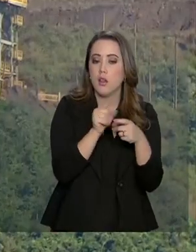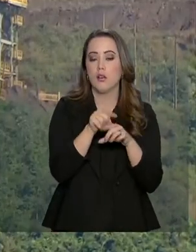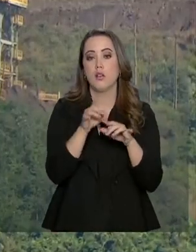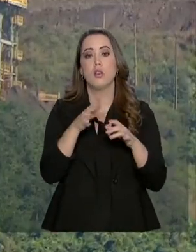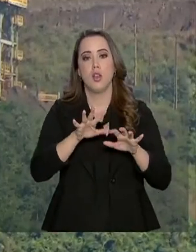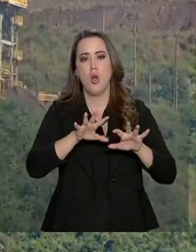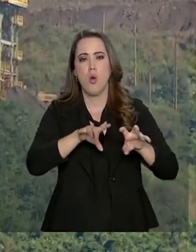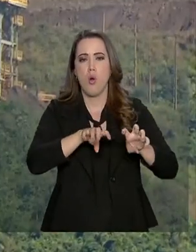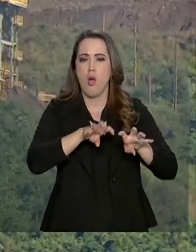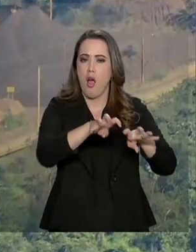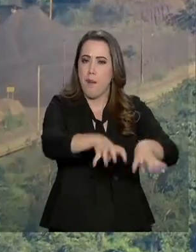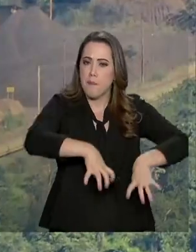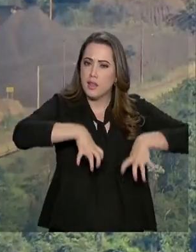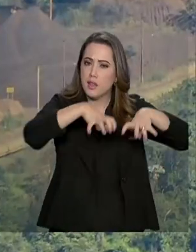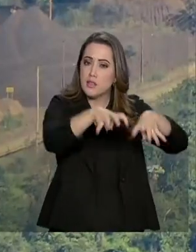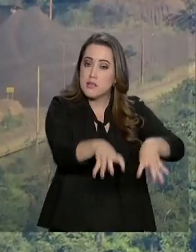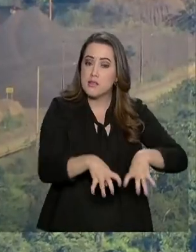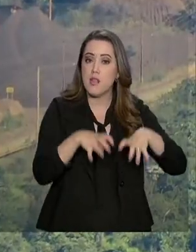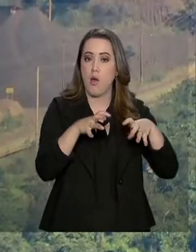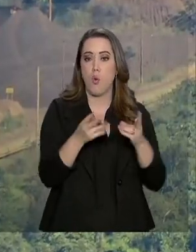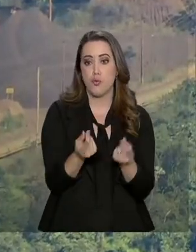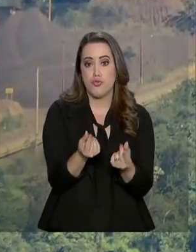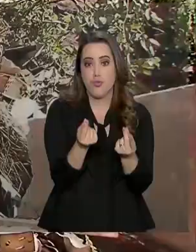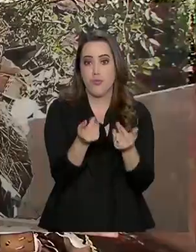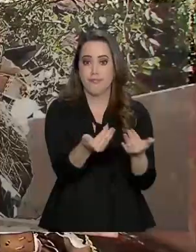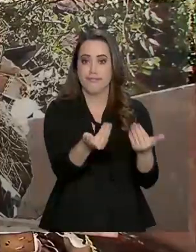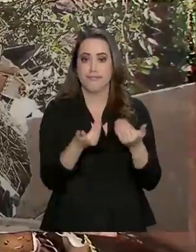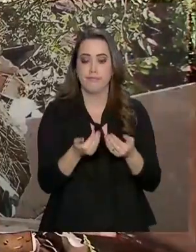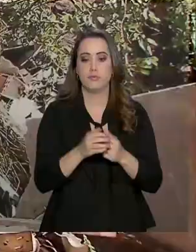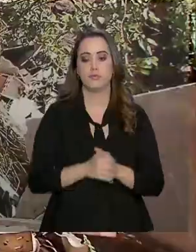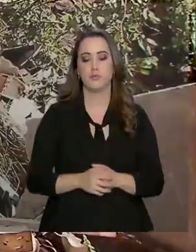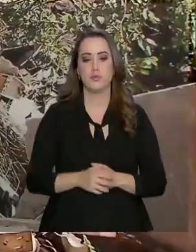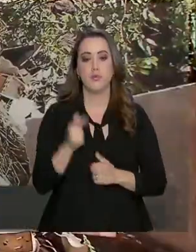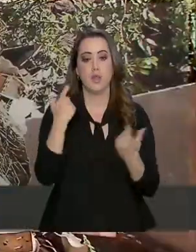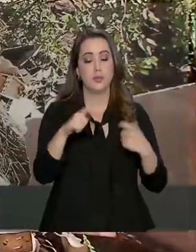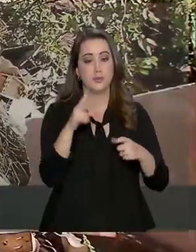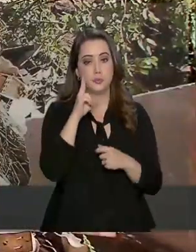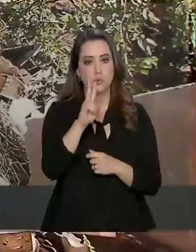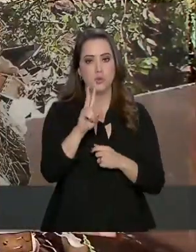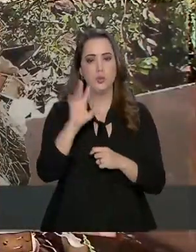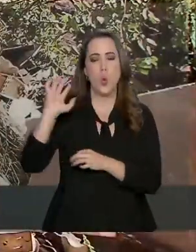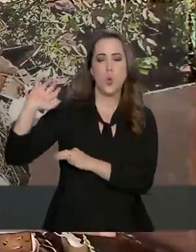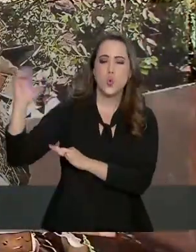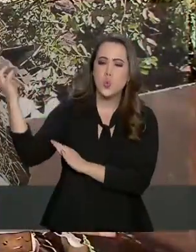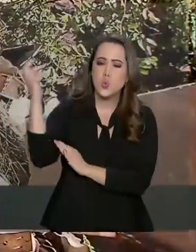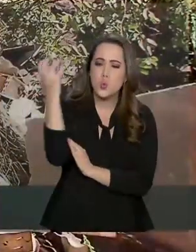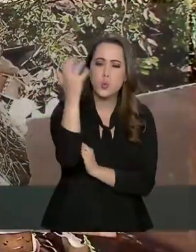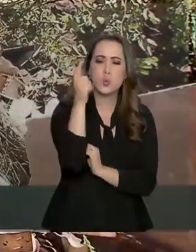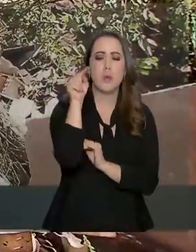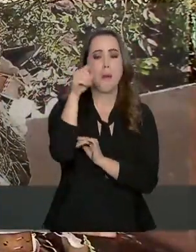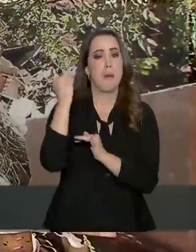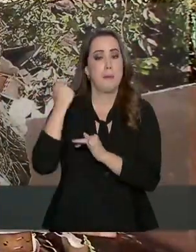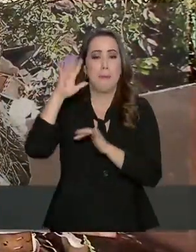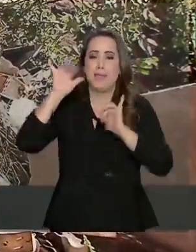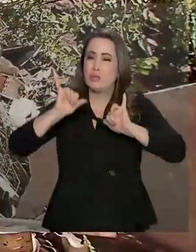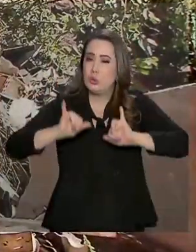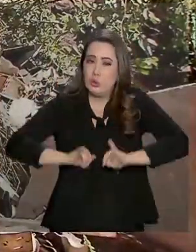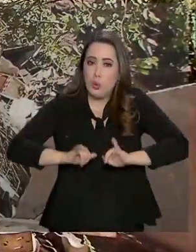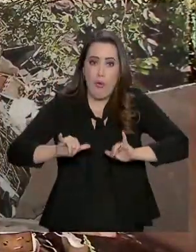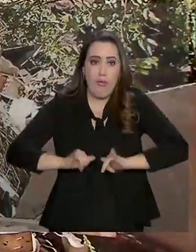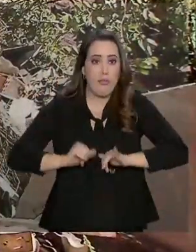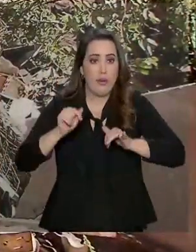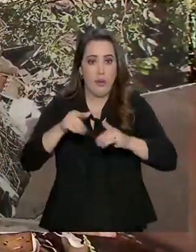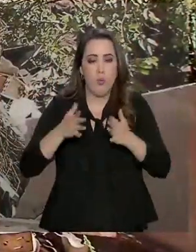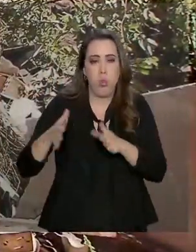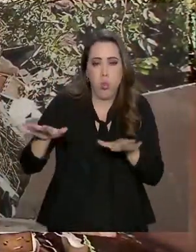mineração uma das principais fontes de recursos. A gente está no Parque da Cachoeira, uma das regiões mais afetadas pelo rompimento da barragem